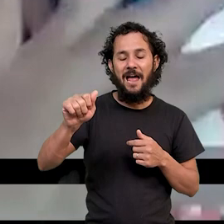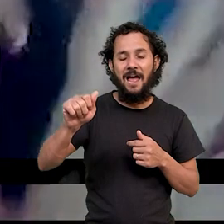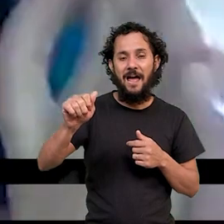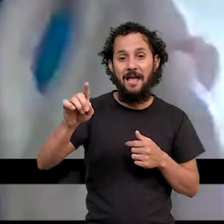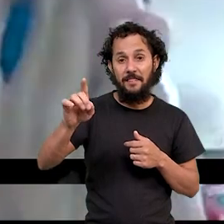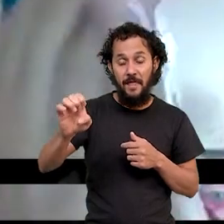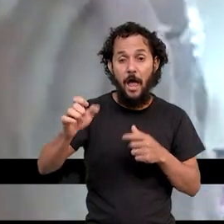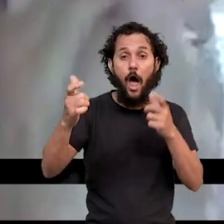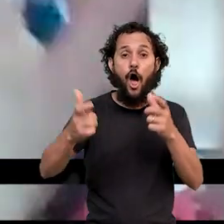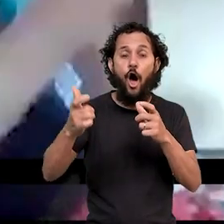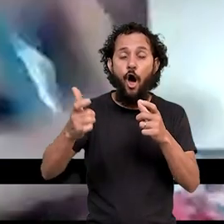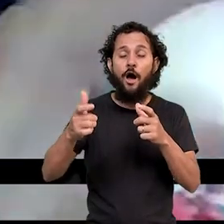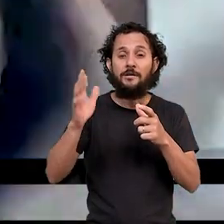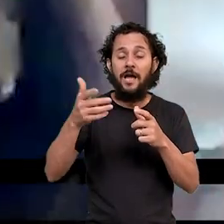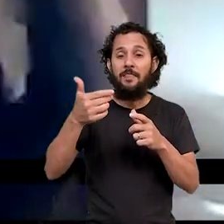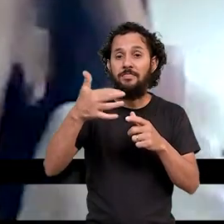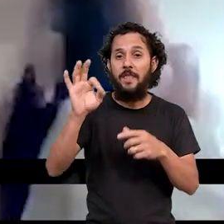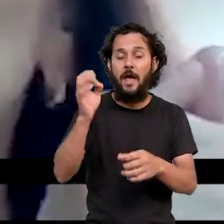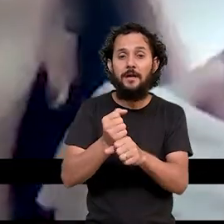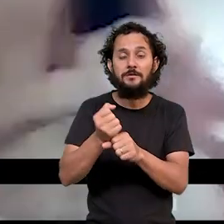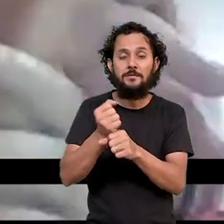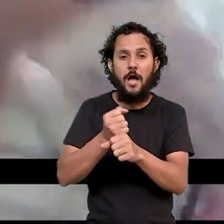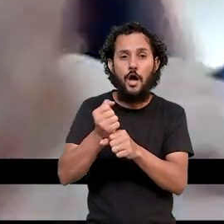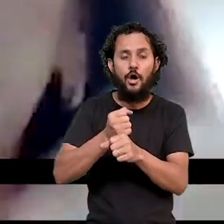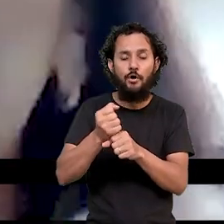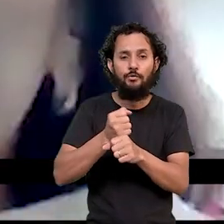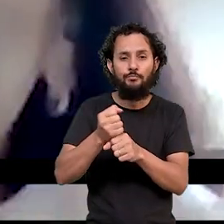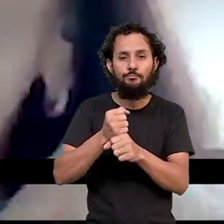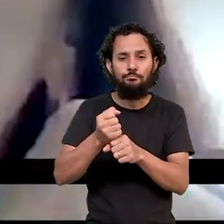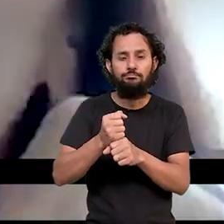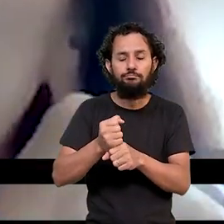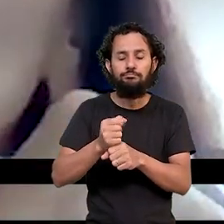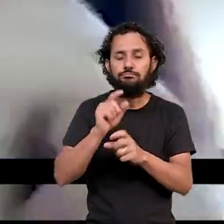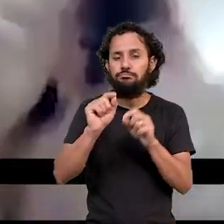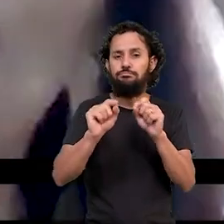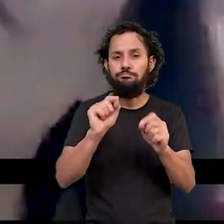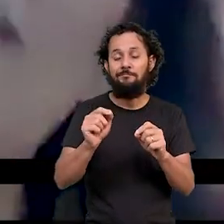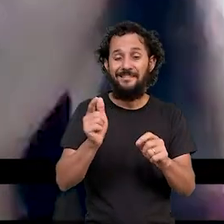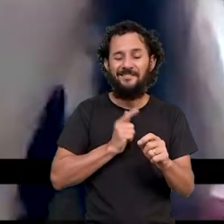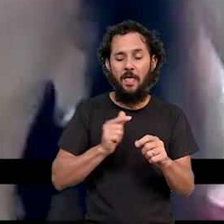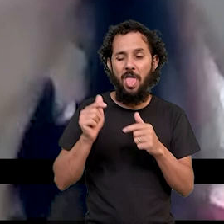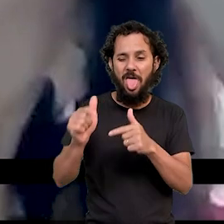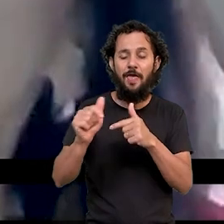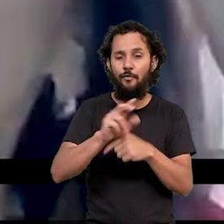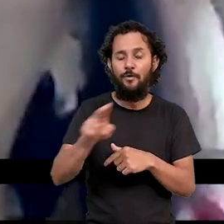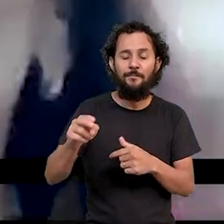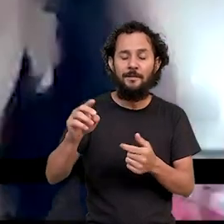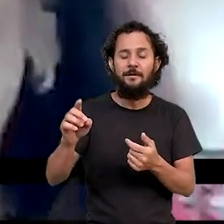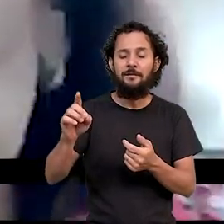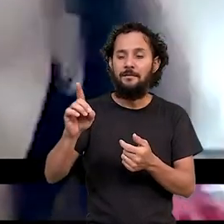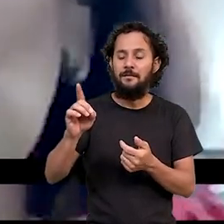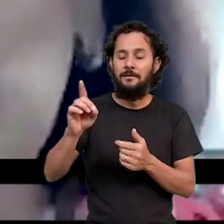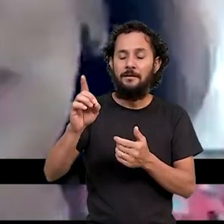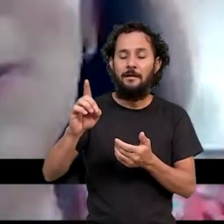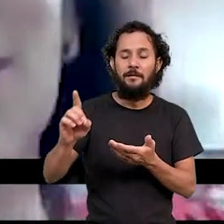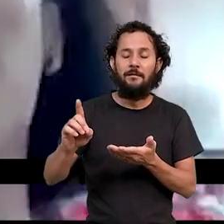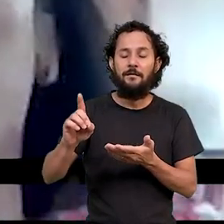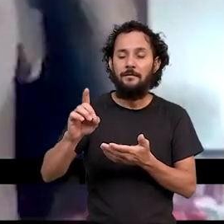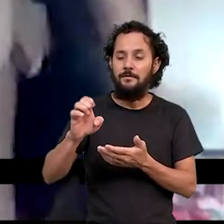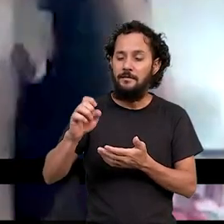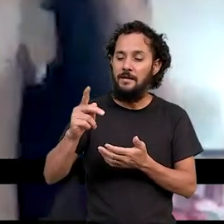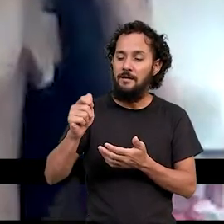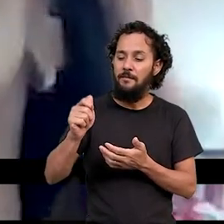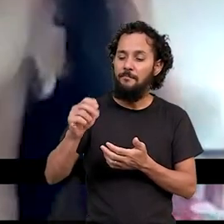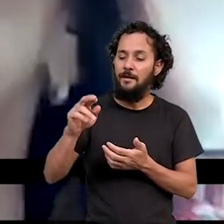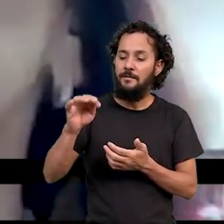fica 10 anos praticamente. Naquela época tinham chamado o Departamento de Cultura, nós